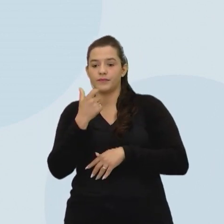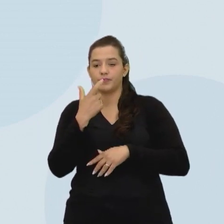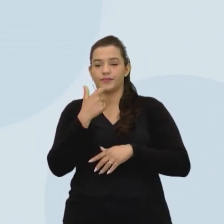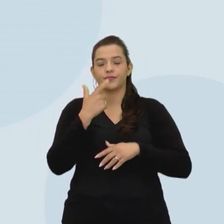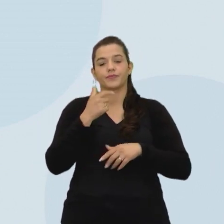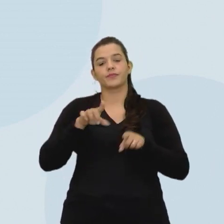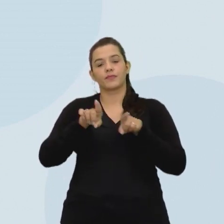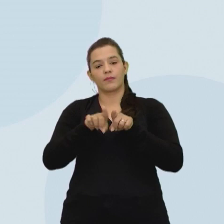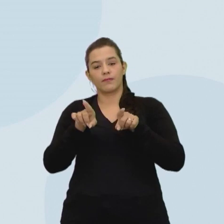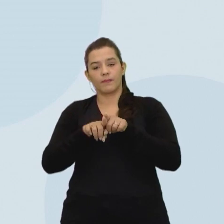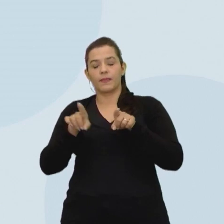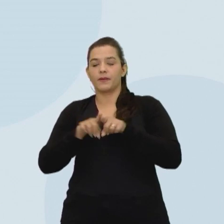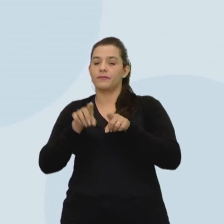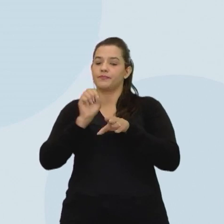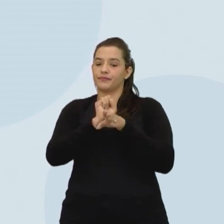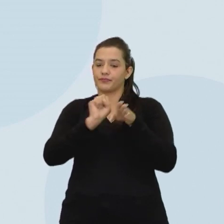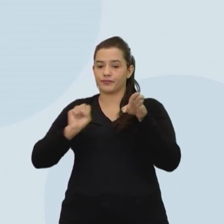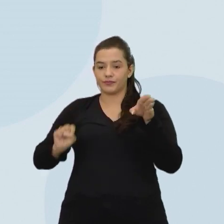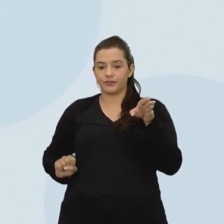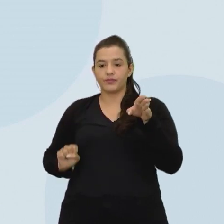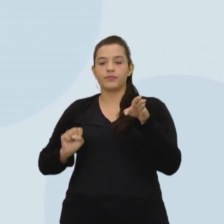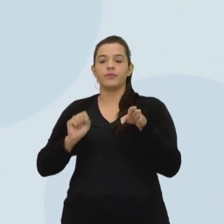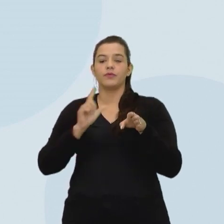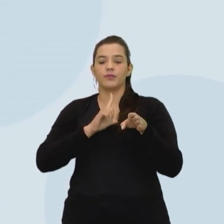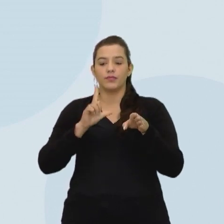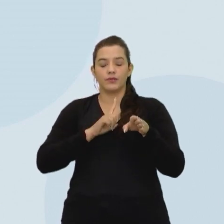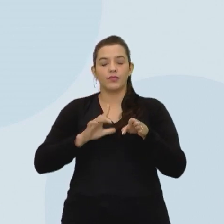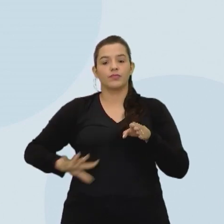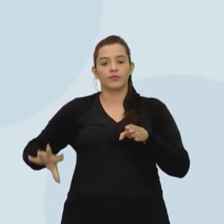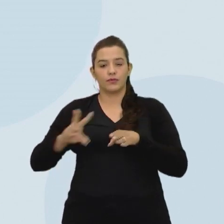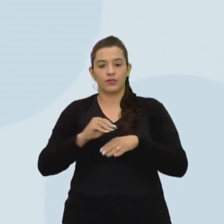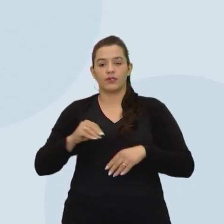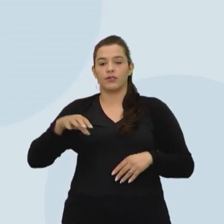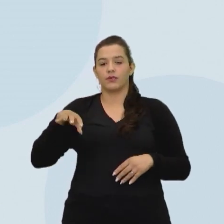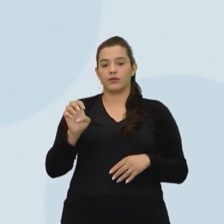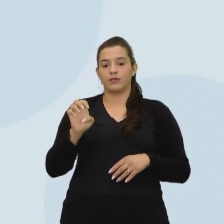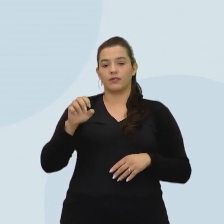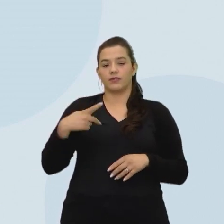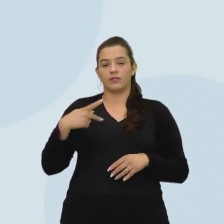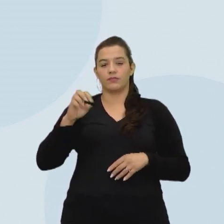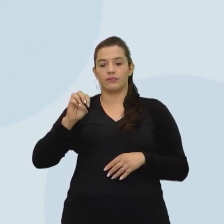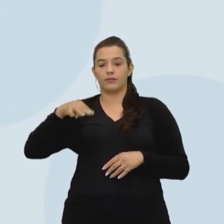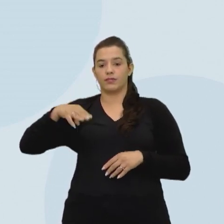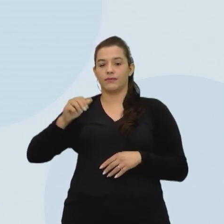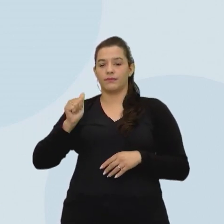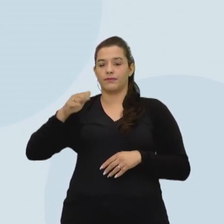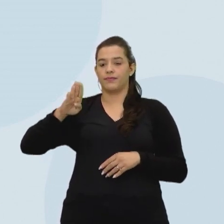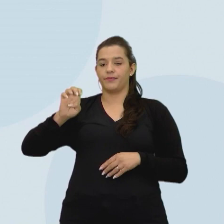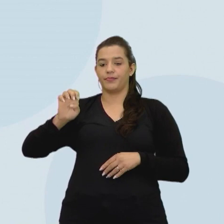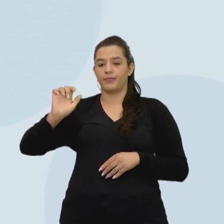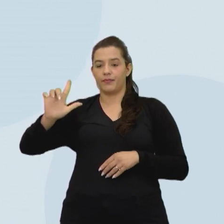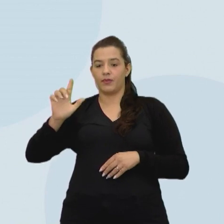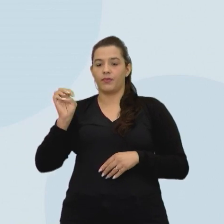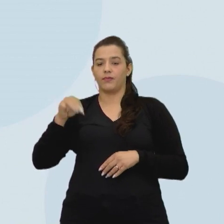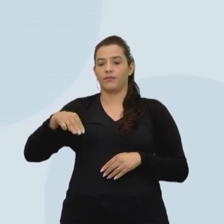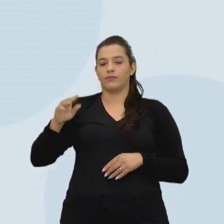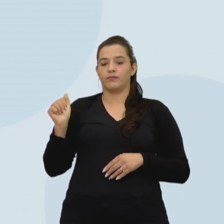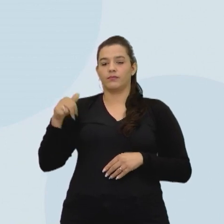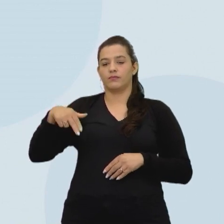ao sul do Mar Vermelho, do Estreito Bab el-Mandeb, também importante aí para as navegações